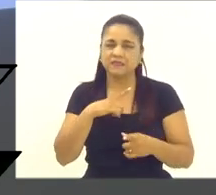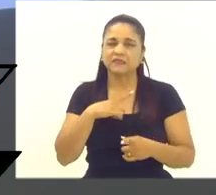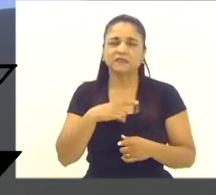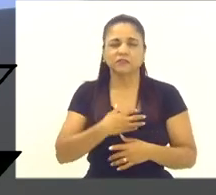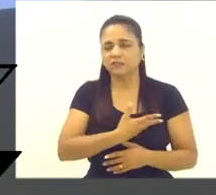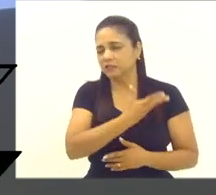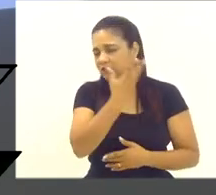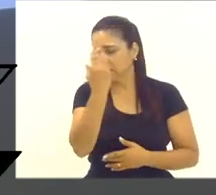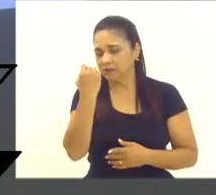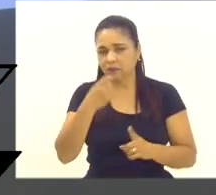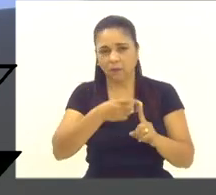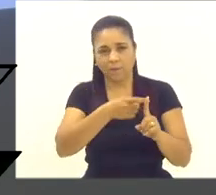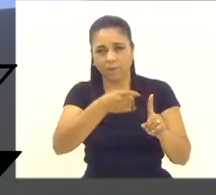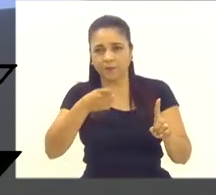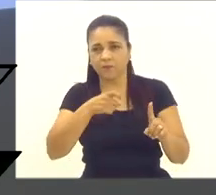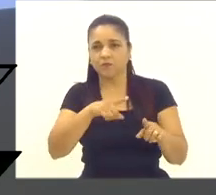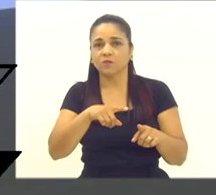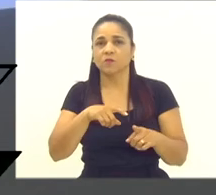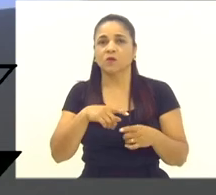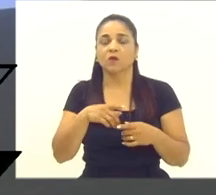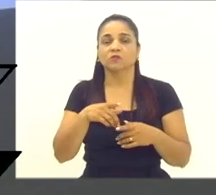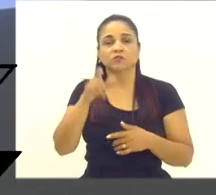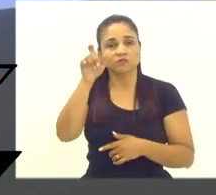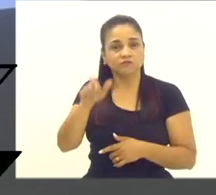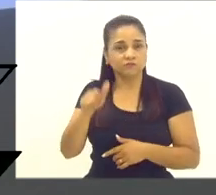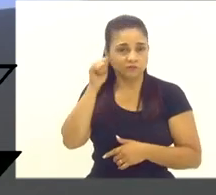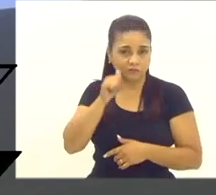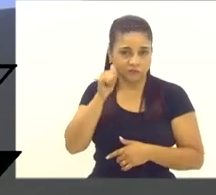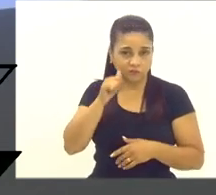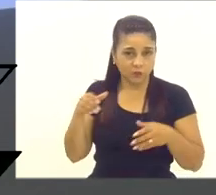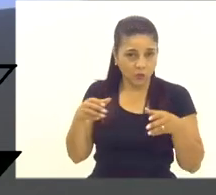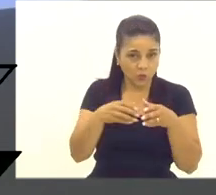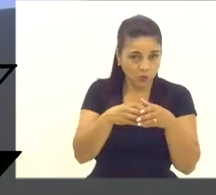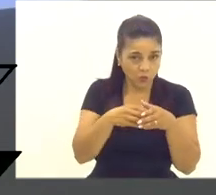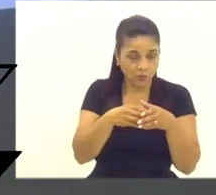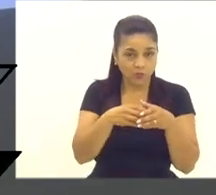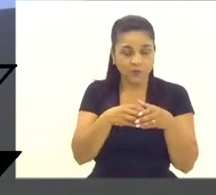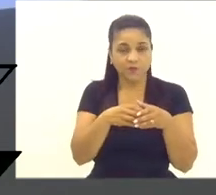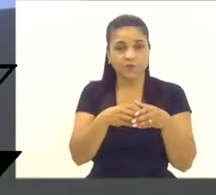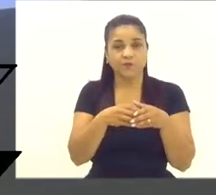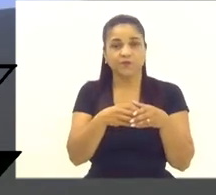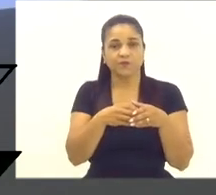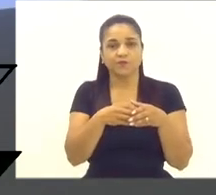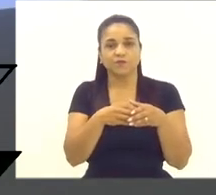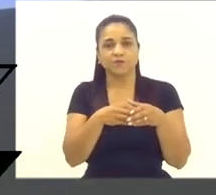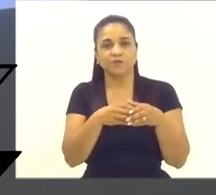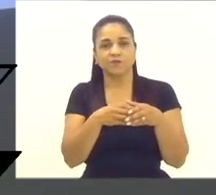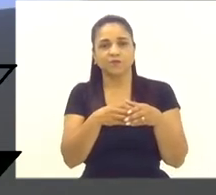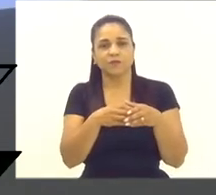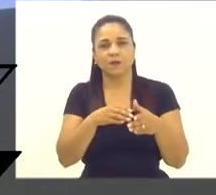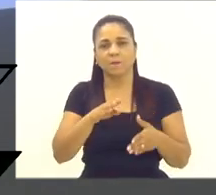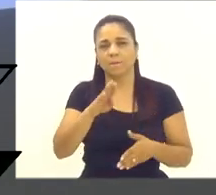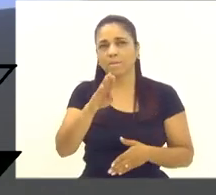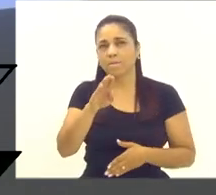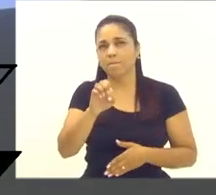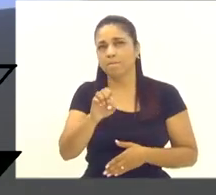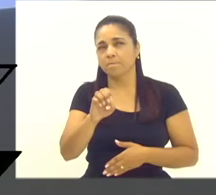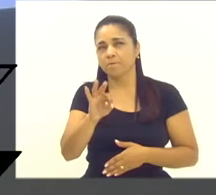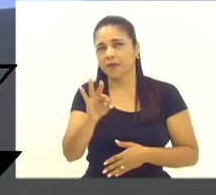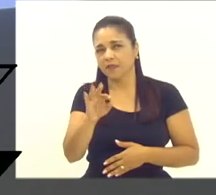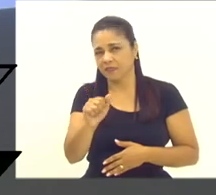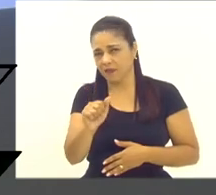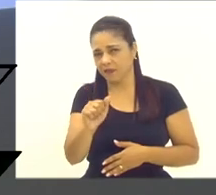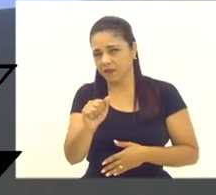do pote agora gente mas tem um bote feminista que ele é Beta acho que é Beta